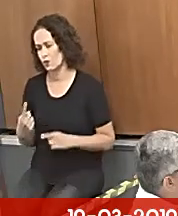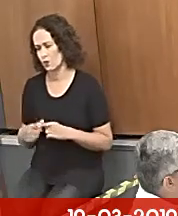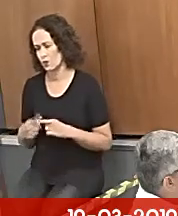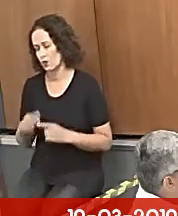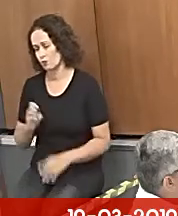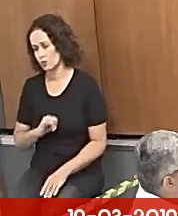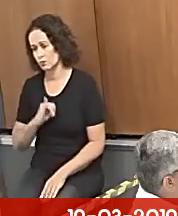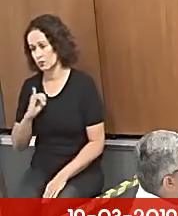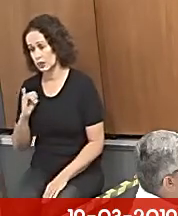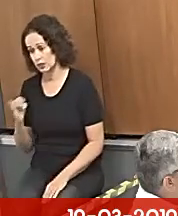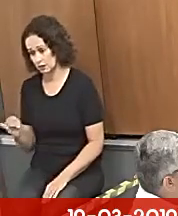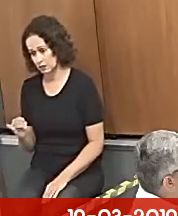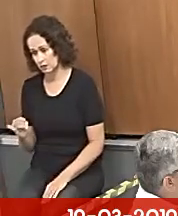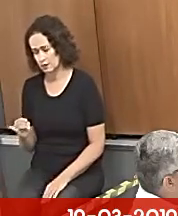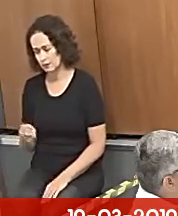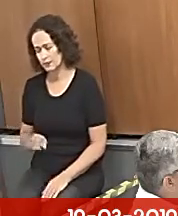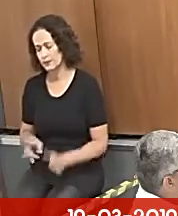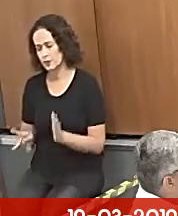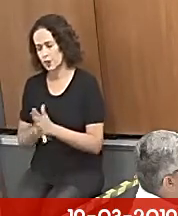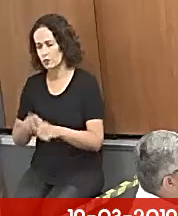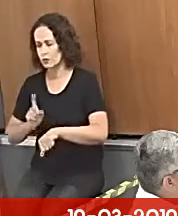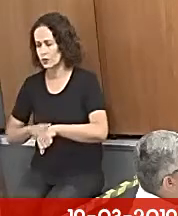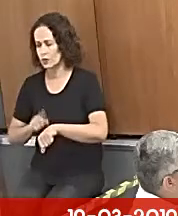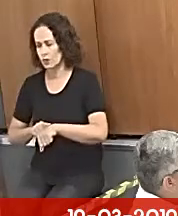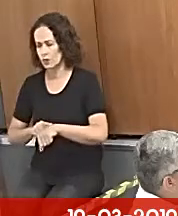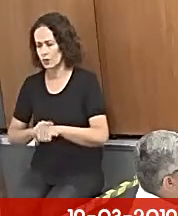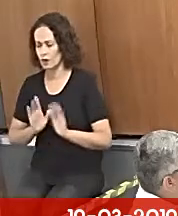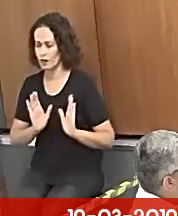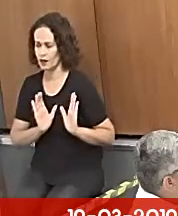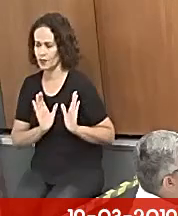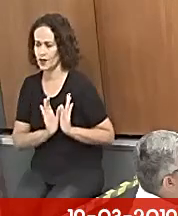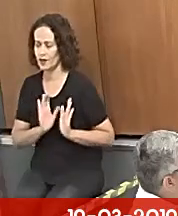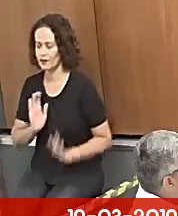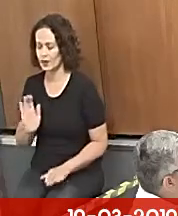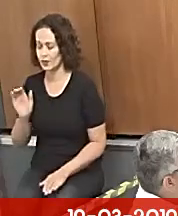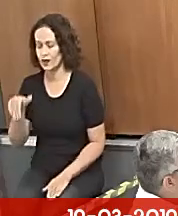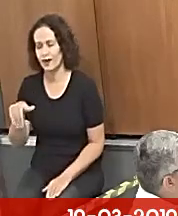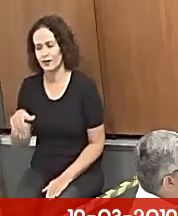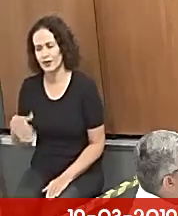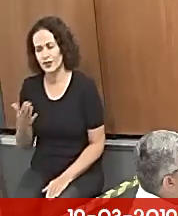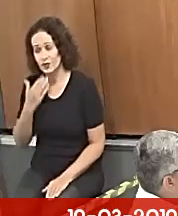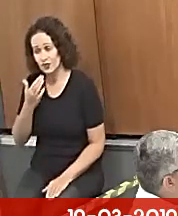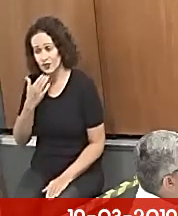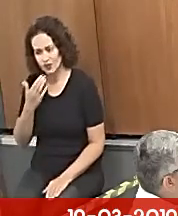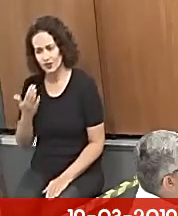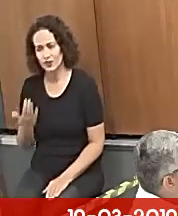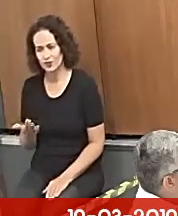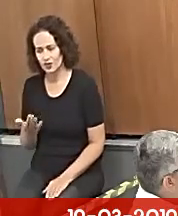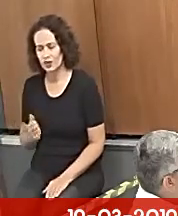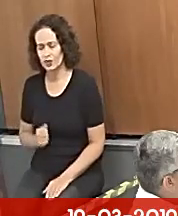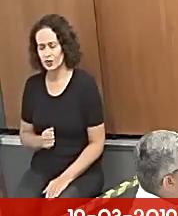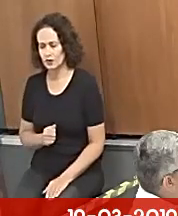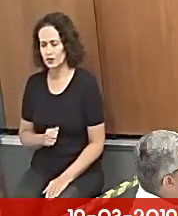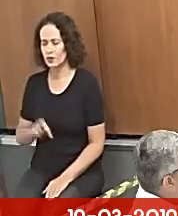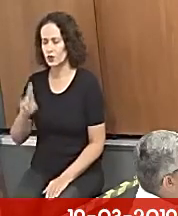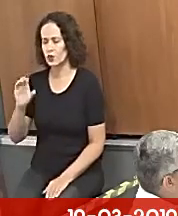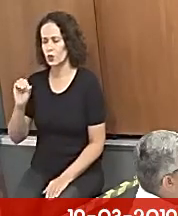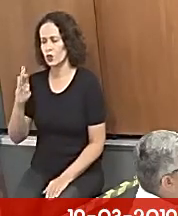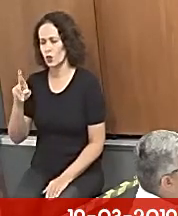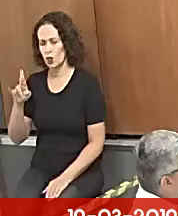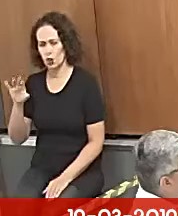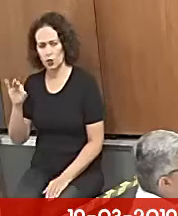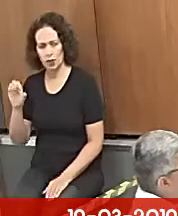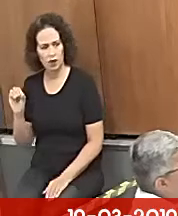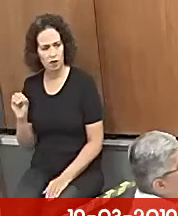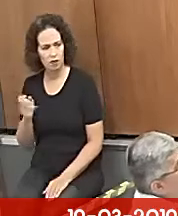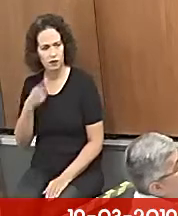pauta para as apaes a gente vai pular um tópico não chega no onde ia chegar né então o roberto carlos é sobre a paz